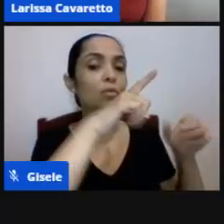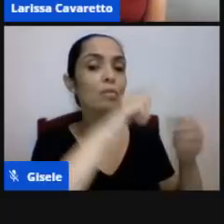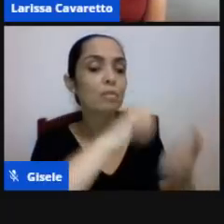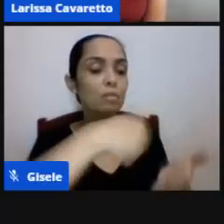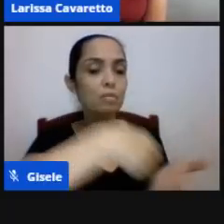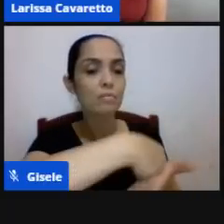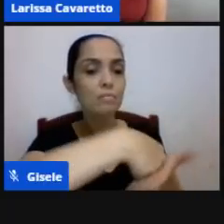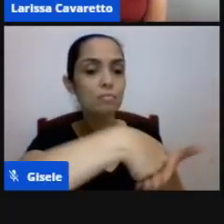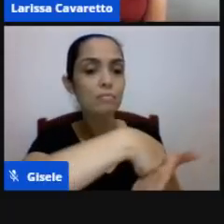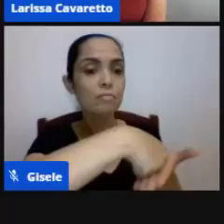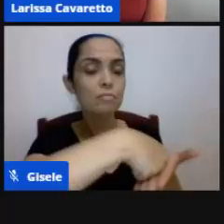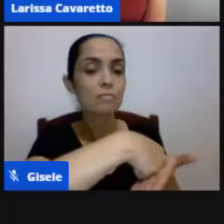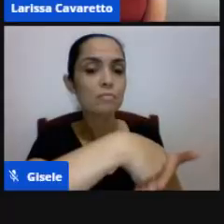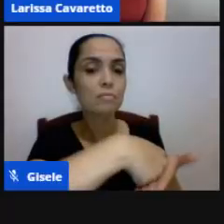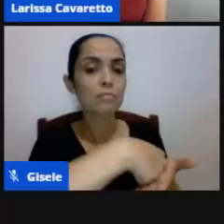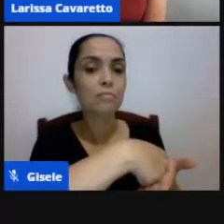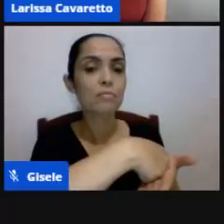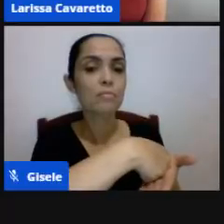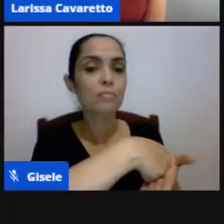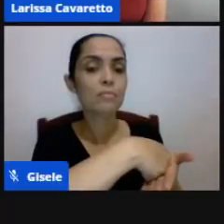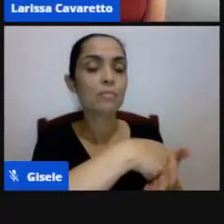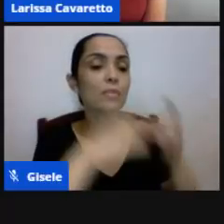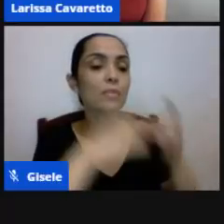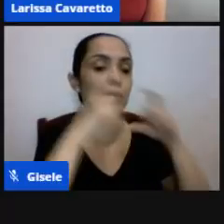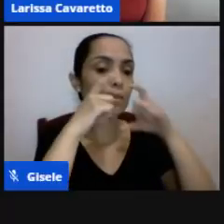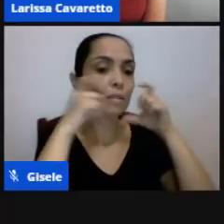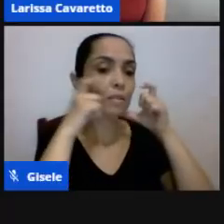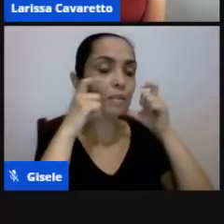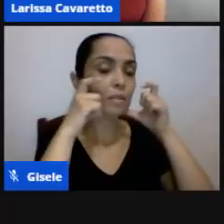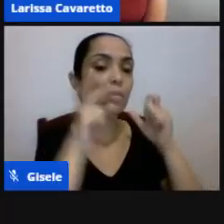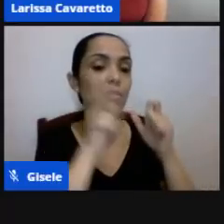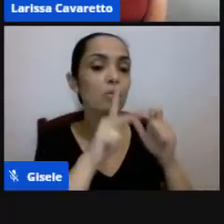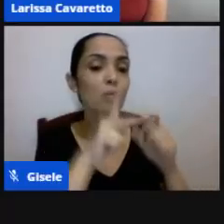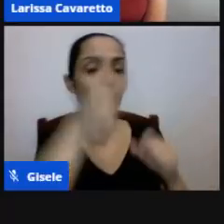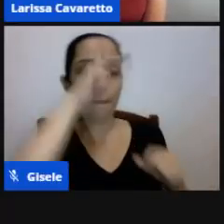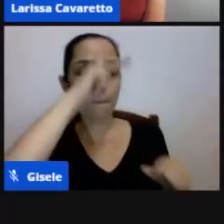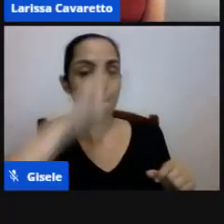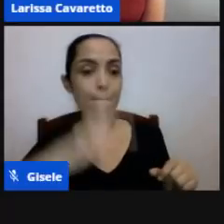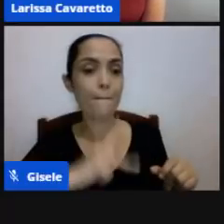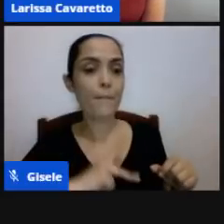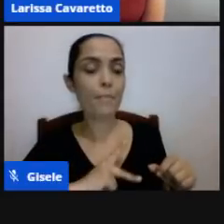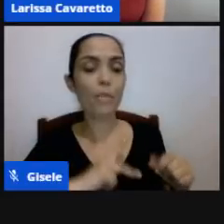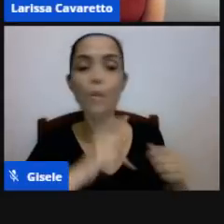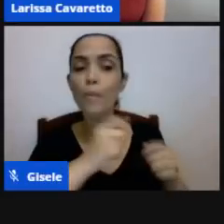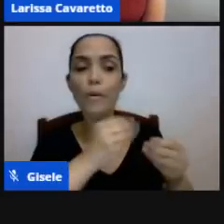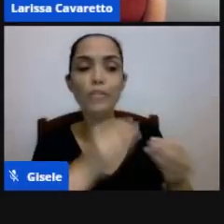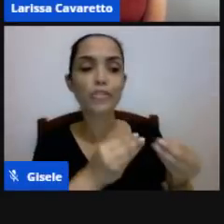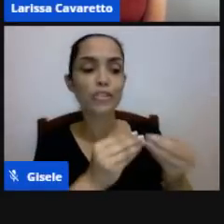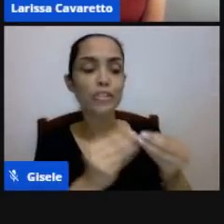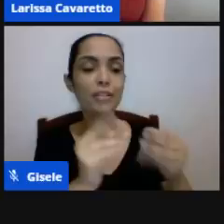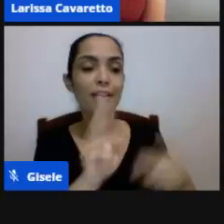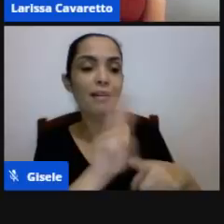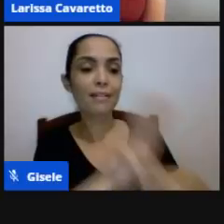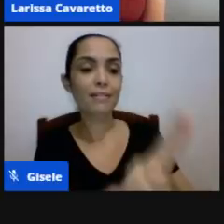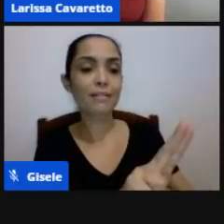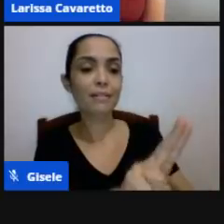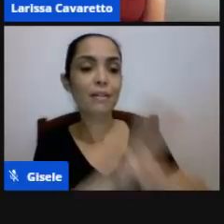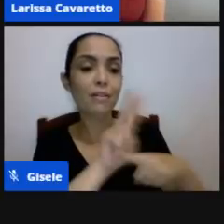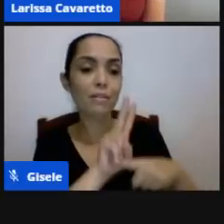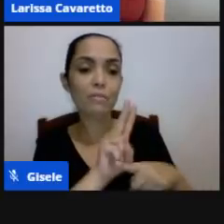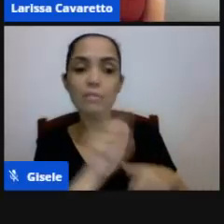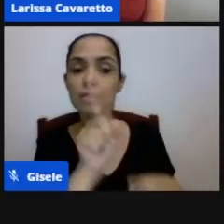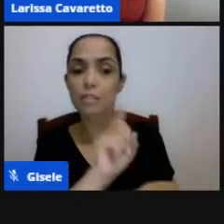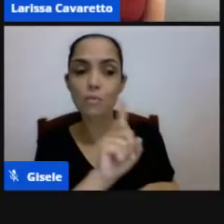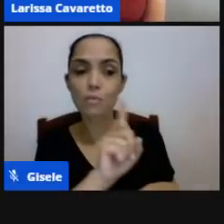ferro. As máscaras são de uso individual e não devem ser compartilhadas ainda que estejam lavadas.